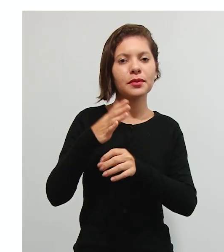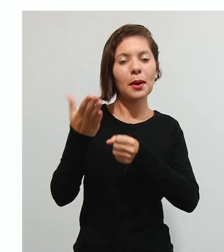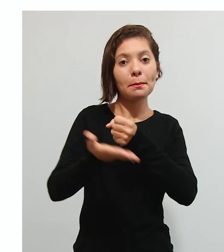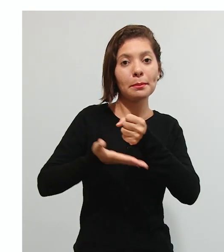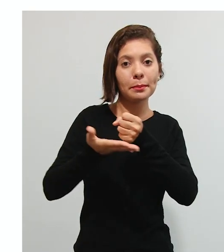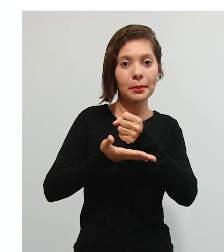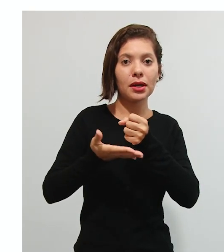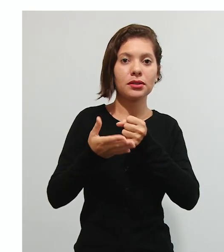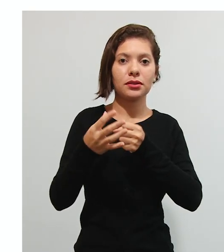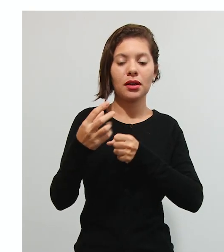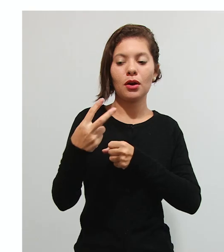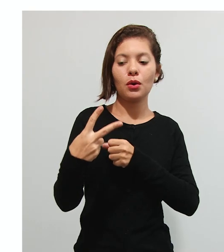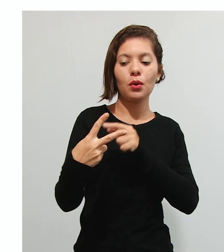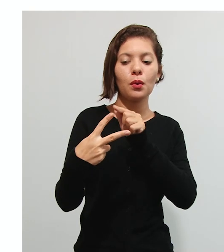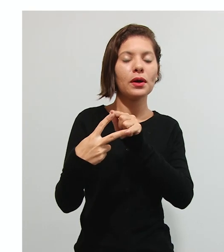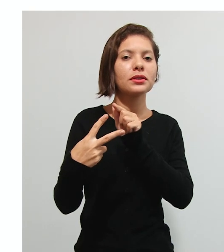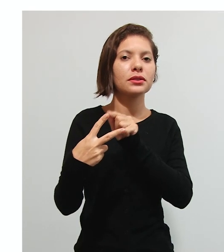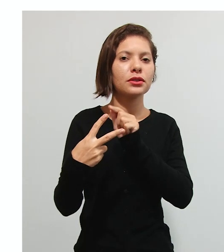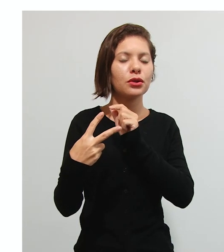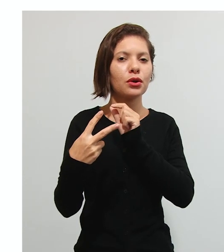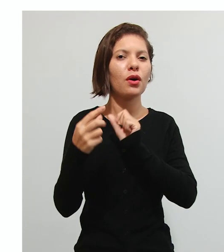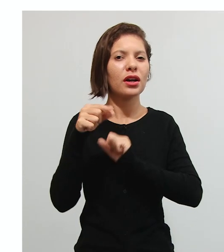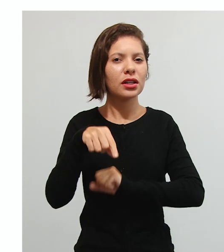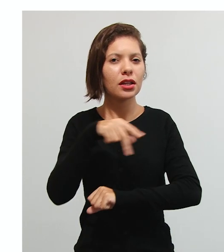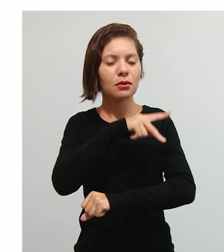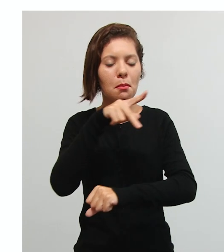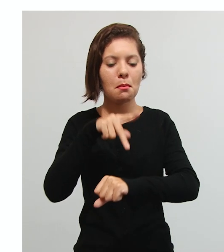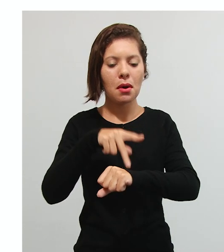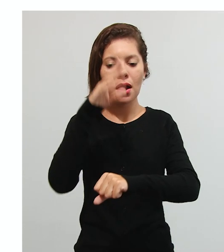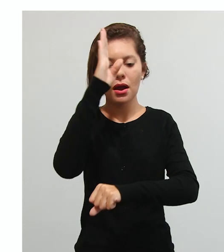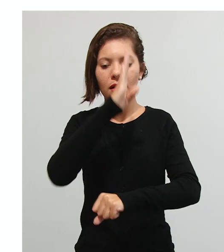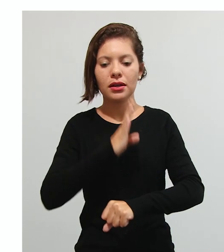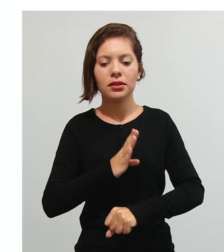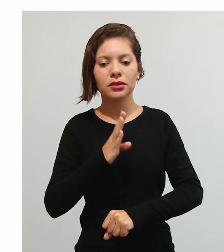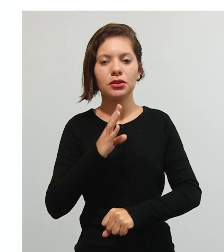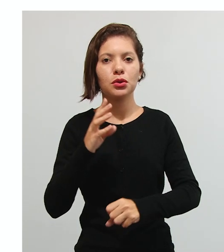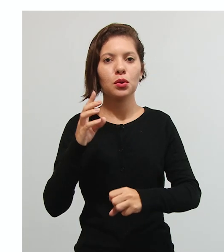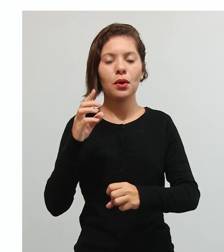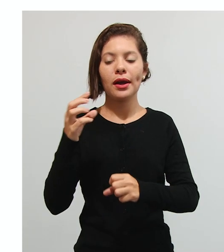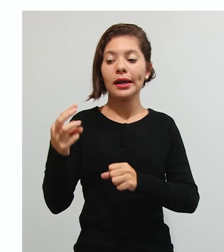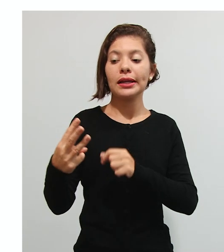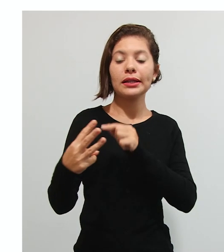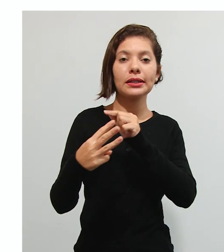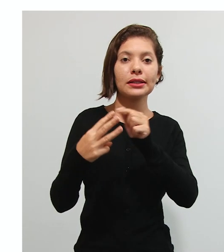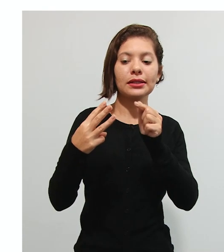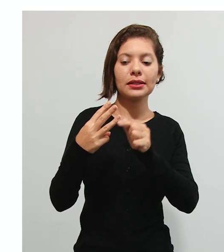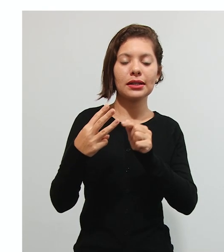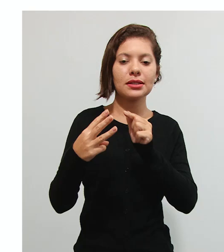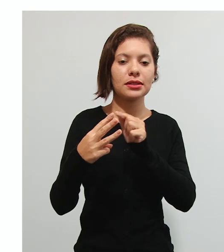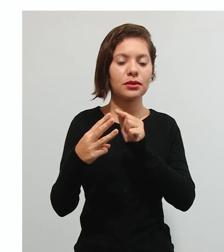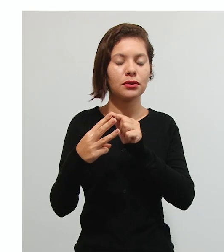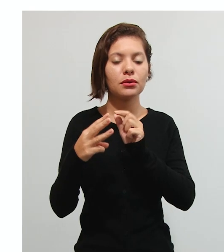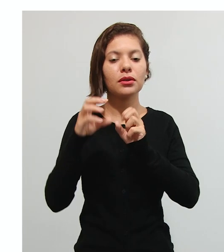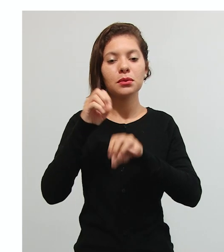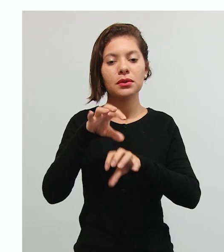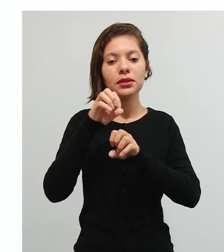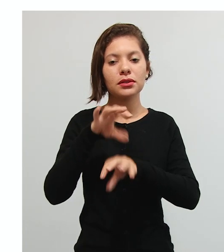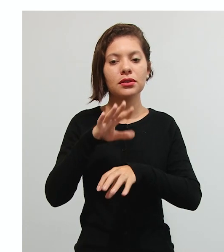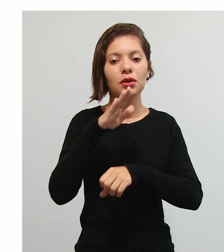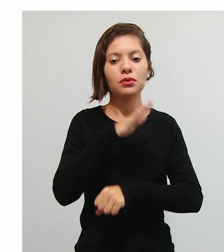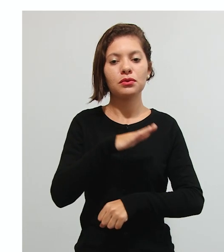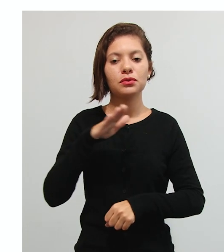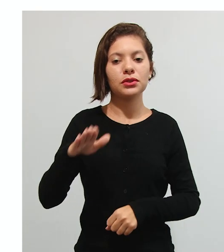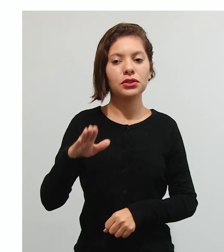início a educação básica. A educação básica no Brasil, ela se divide em três, que é a educação infantil,